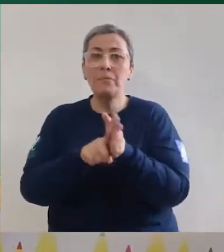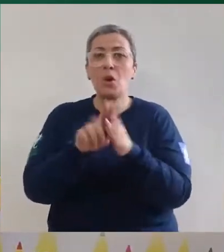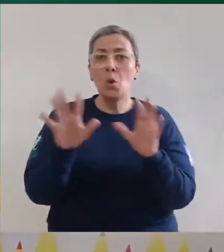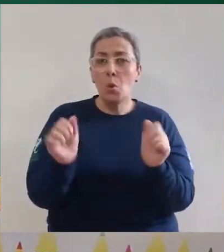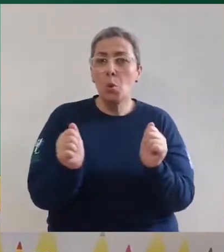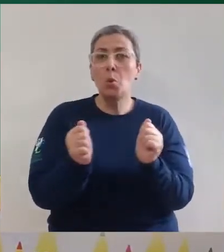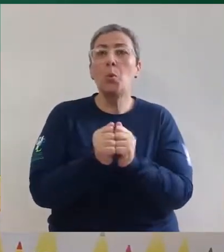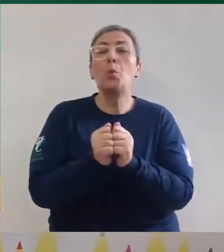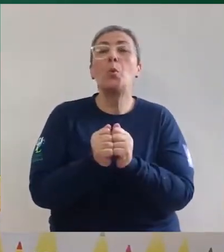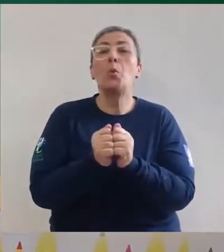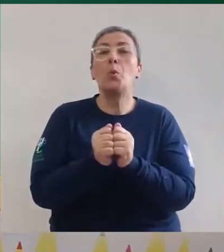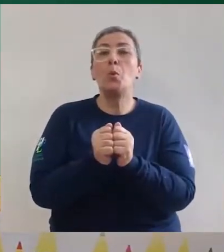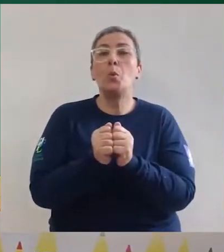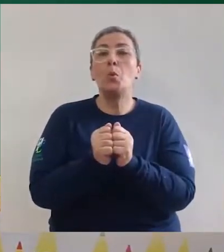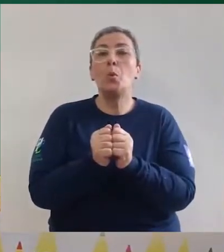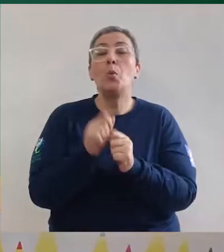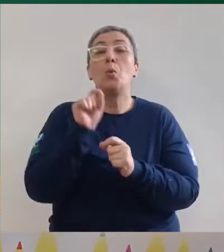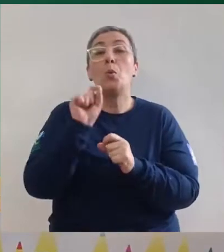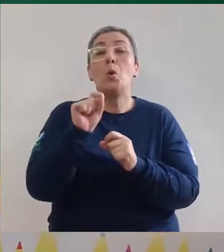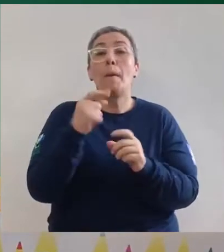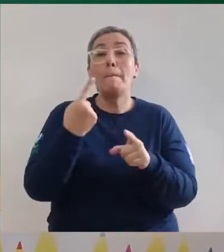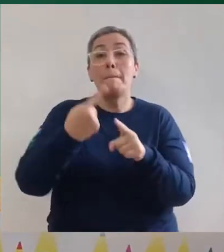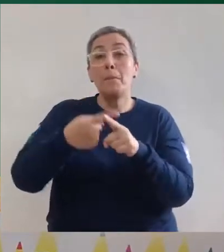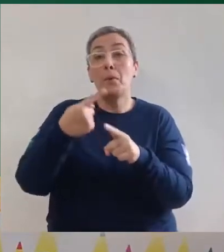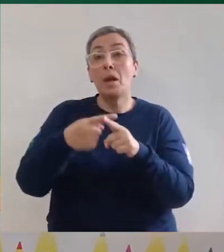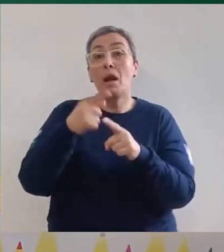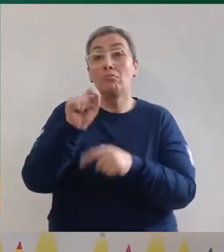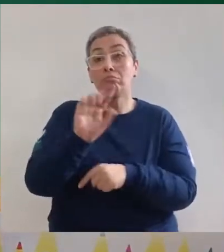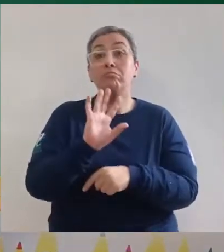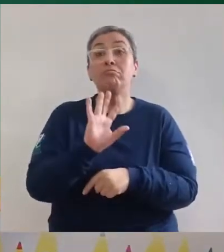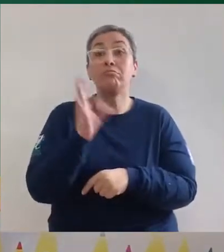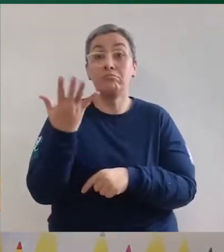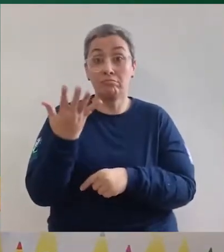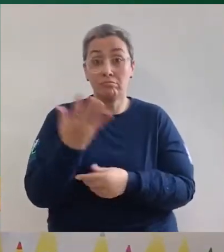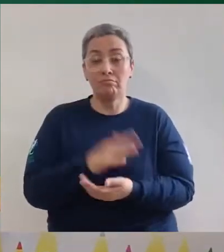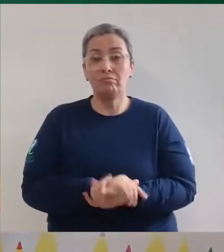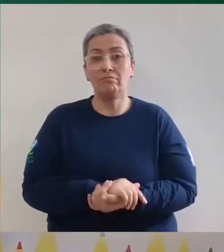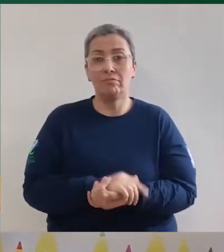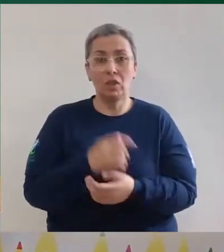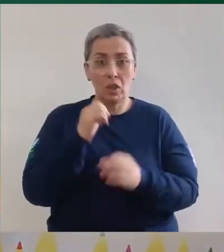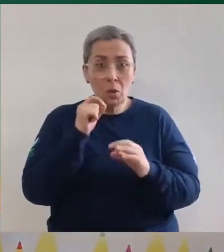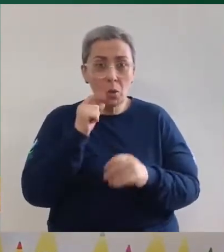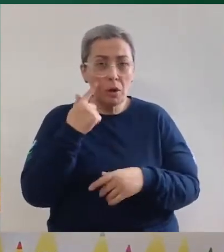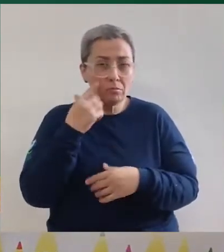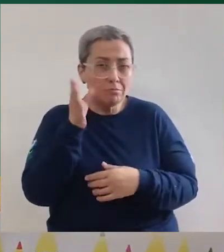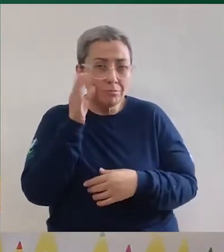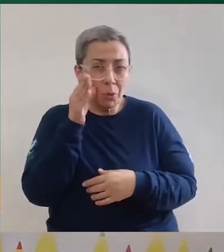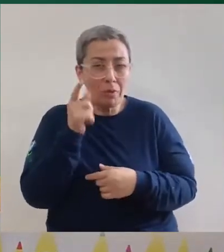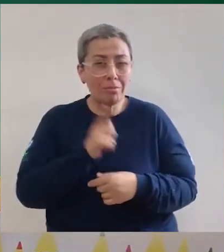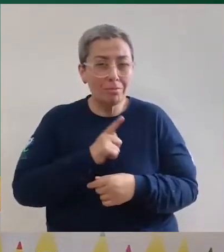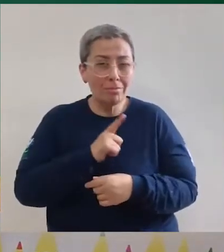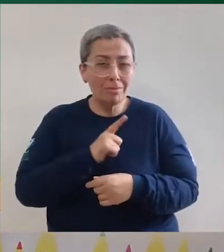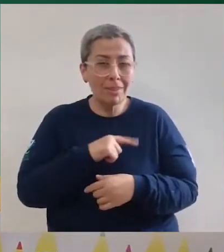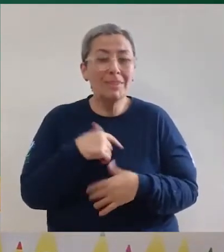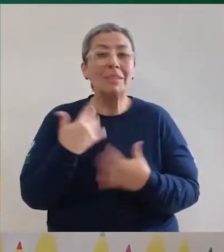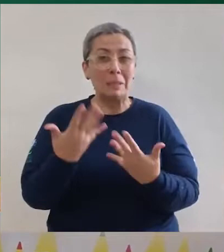investigar juntos o porquê que isso acontece. Ficaram